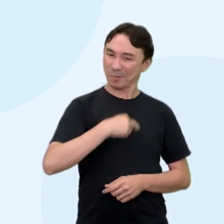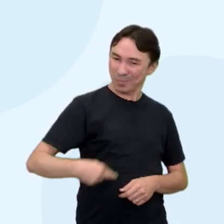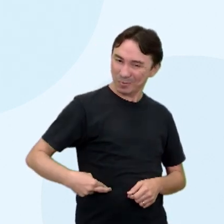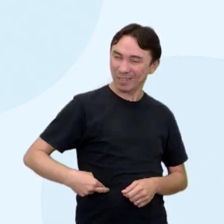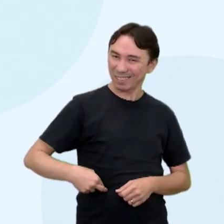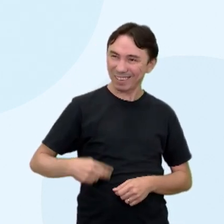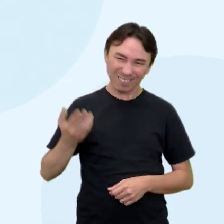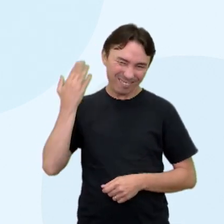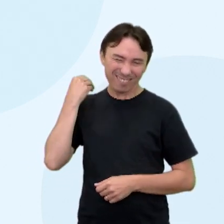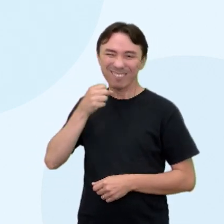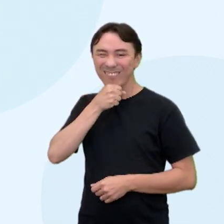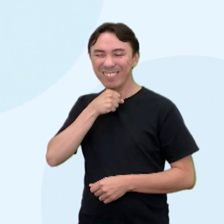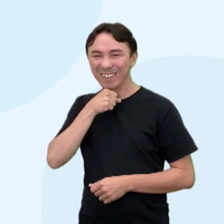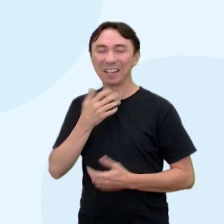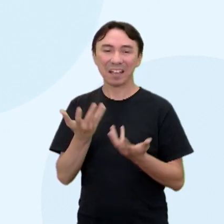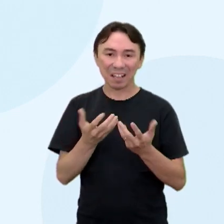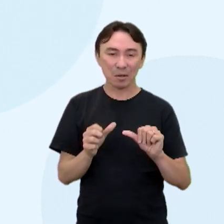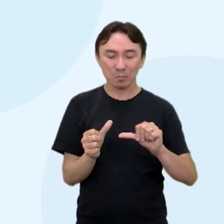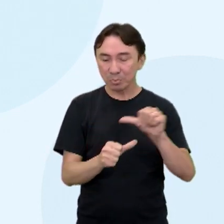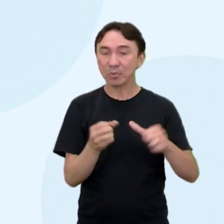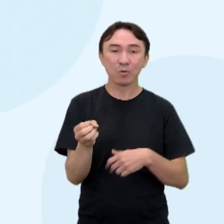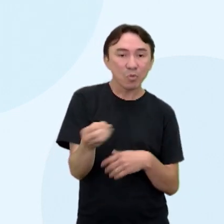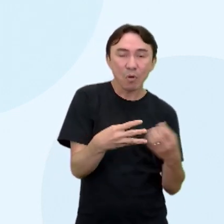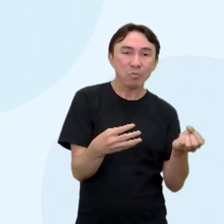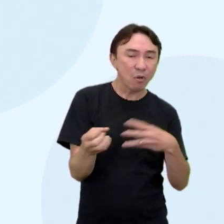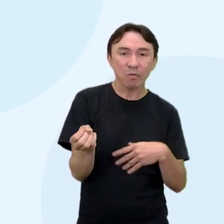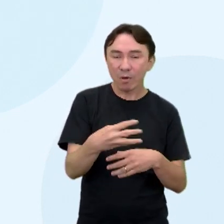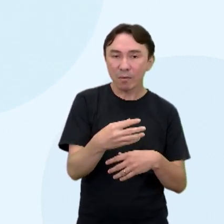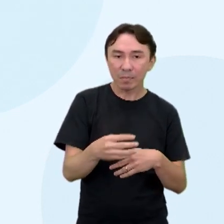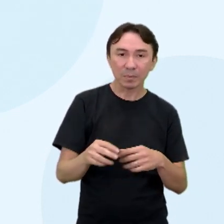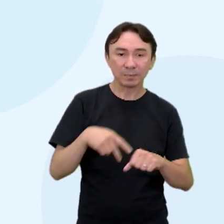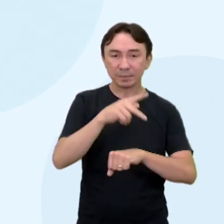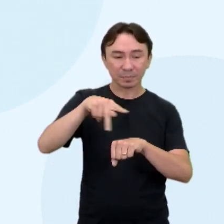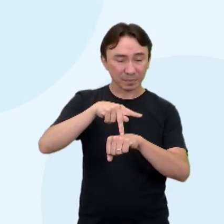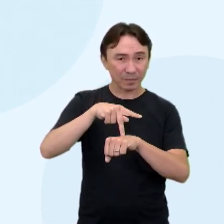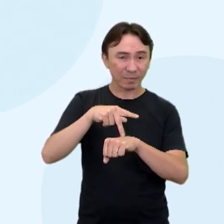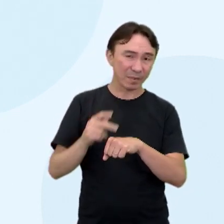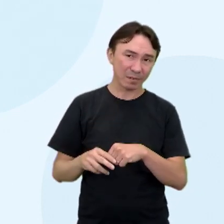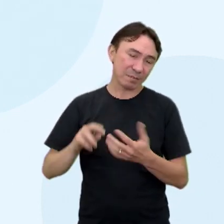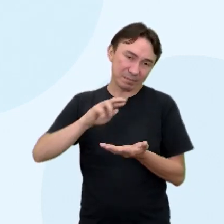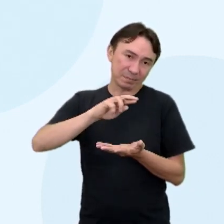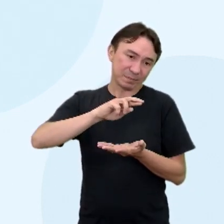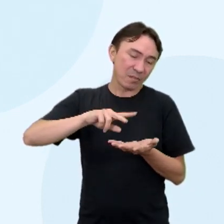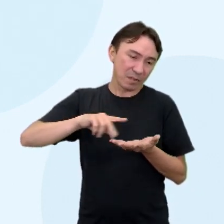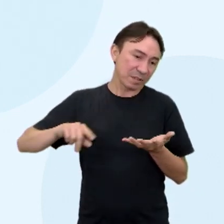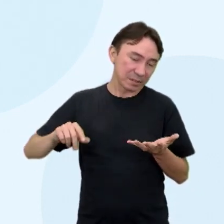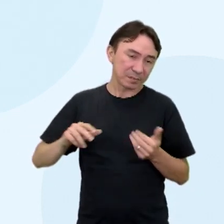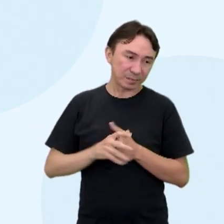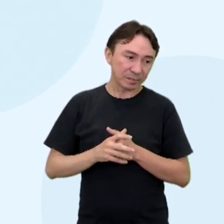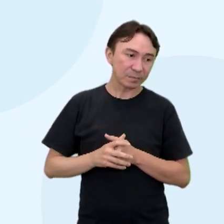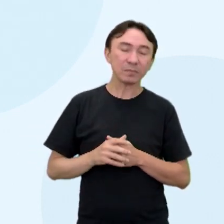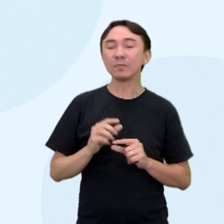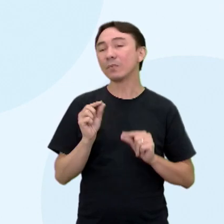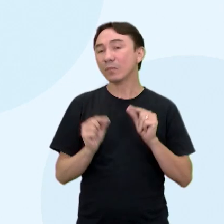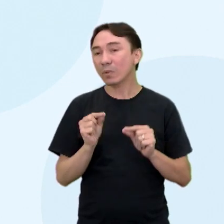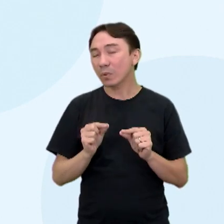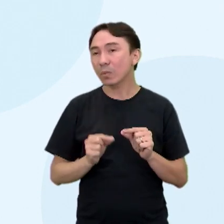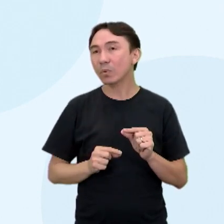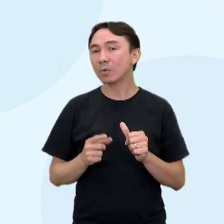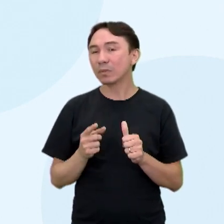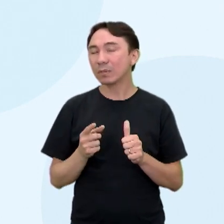pensando novas bases para o país em vários aspectos. Um dos aspectos, e o Vargas, o governo dele é